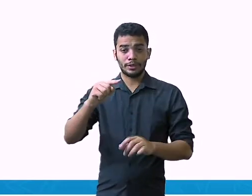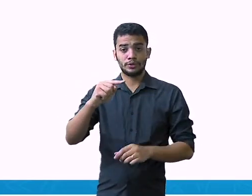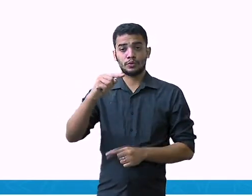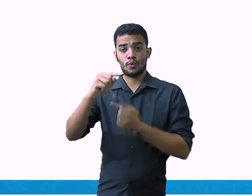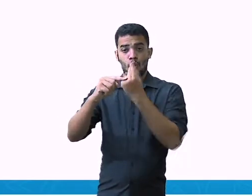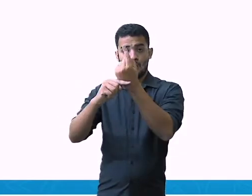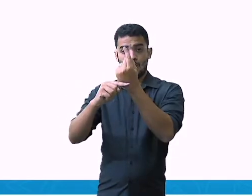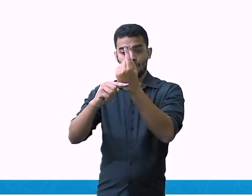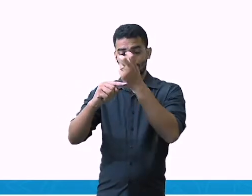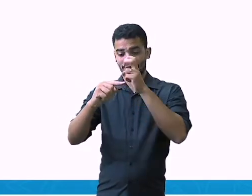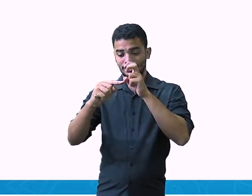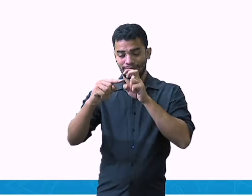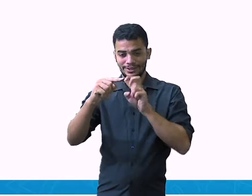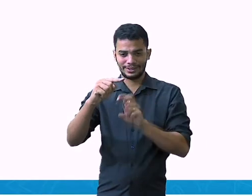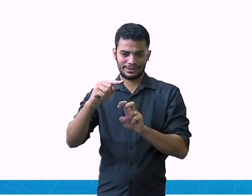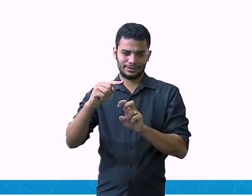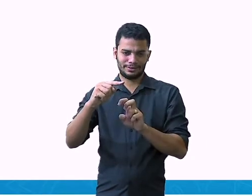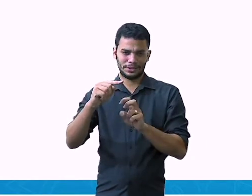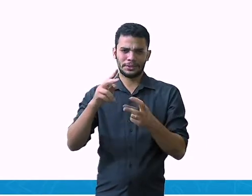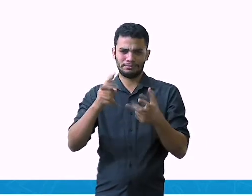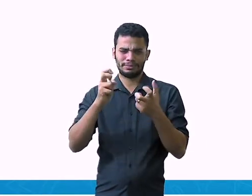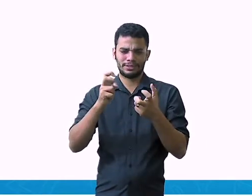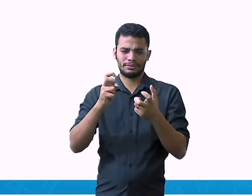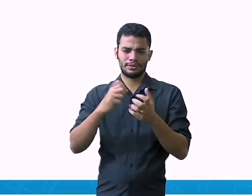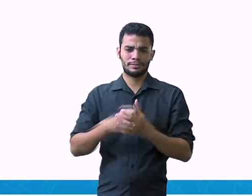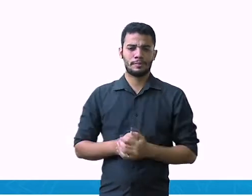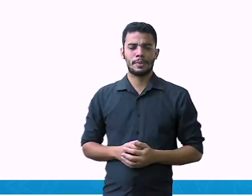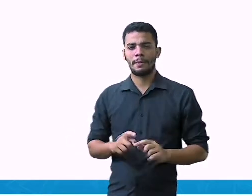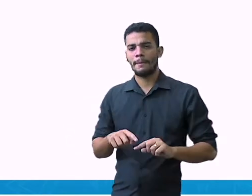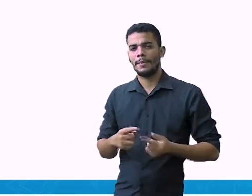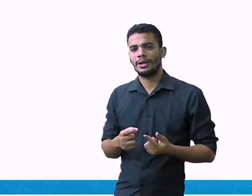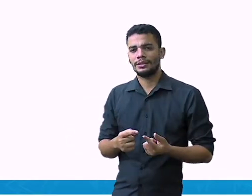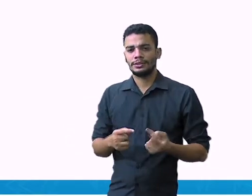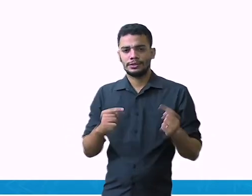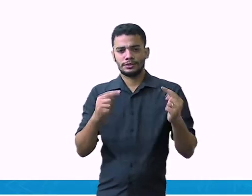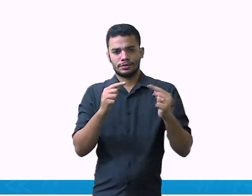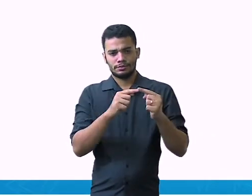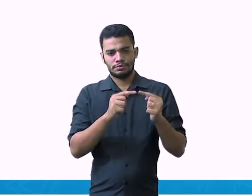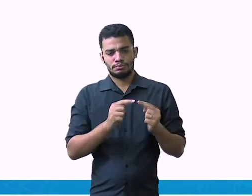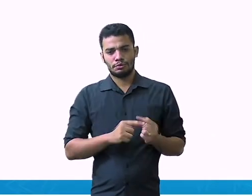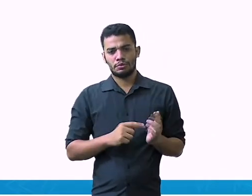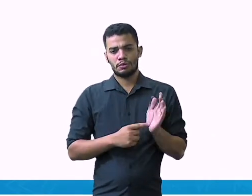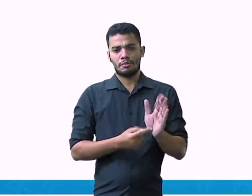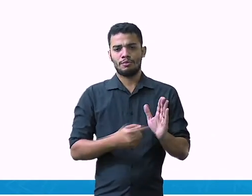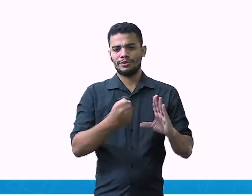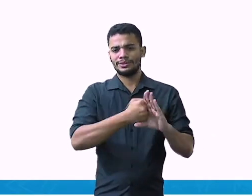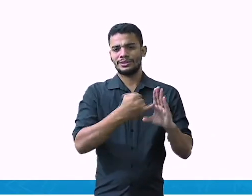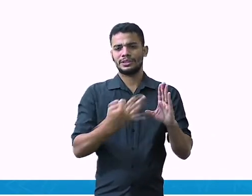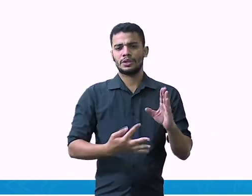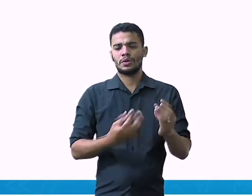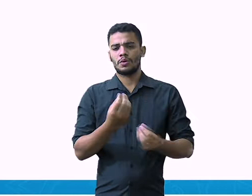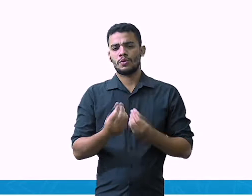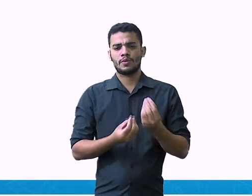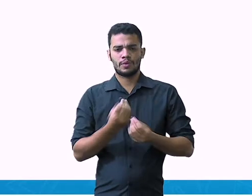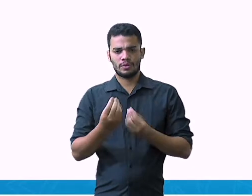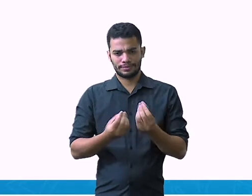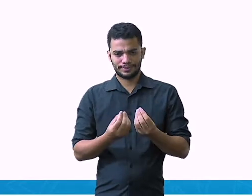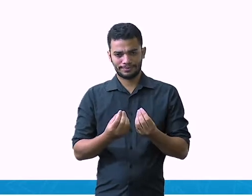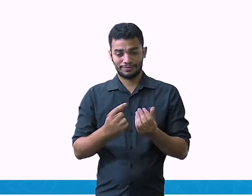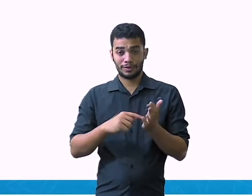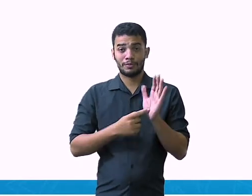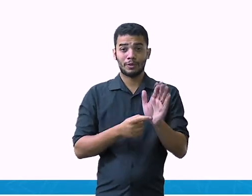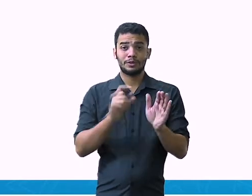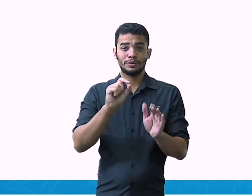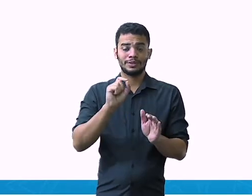1/5. O que caracteriza essas frações? Estas são menores do que a unidade.